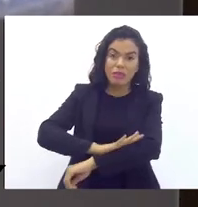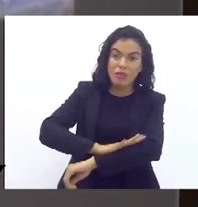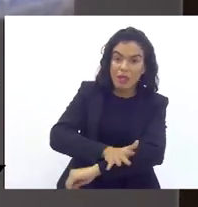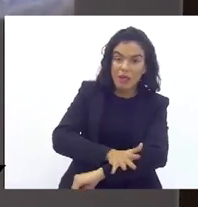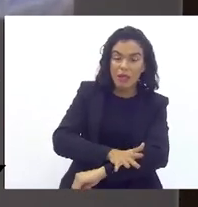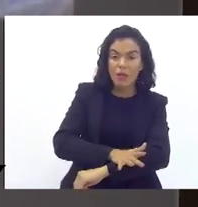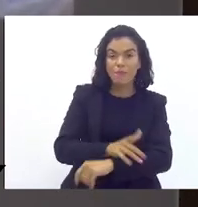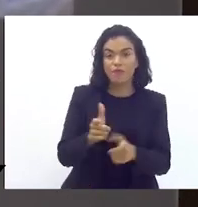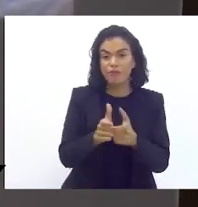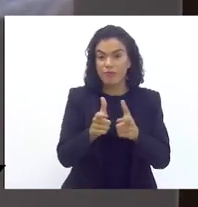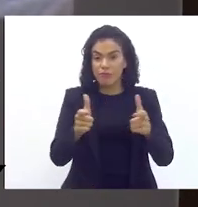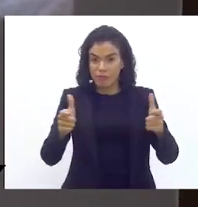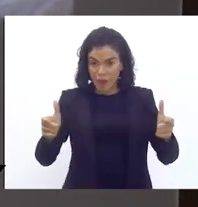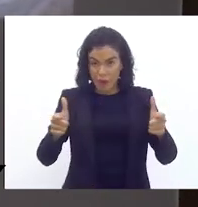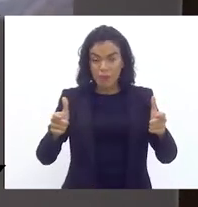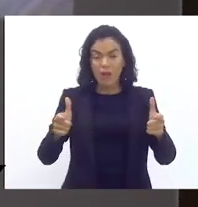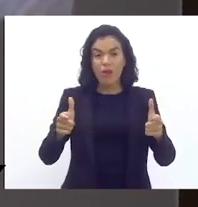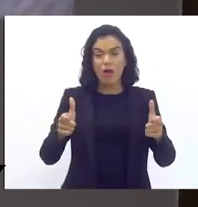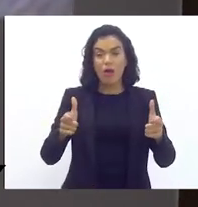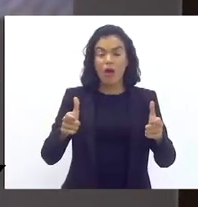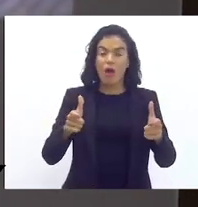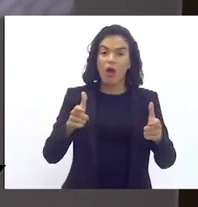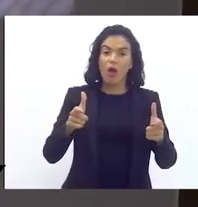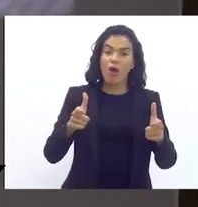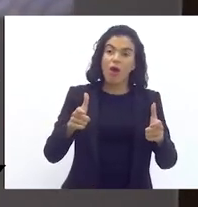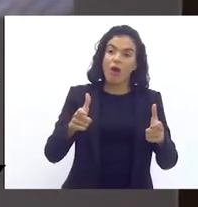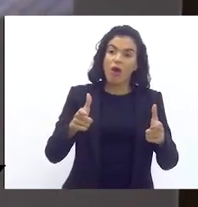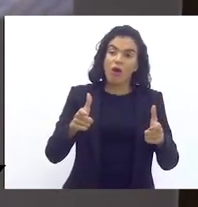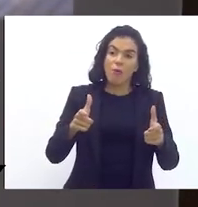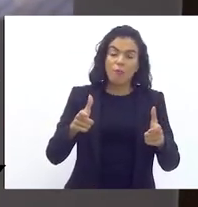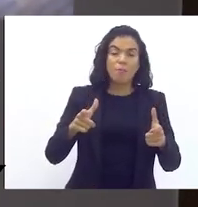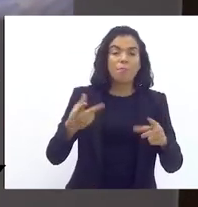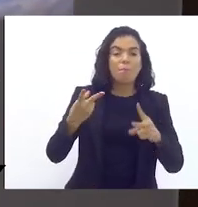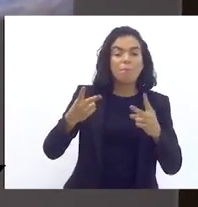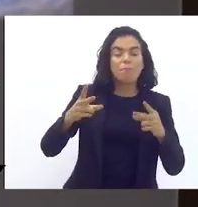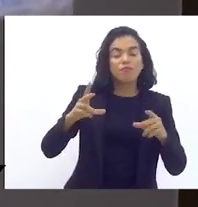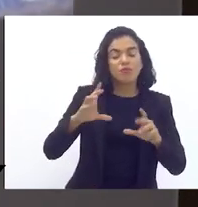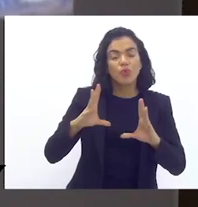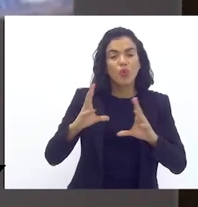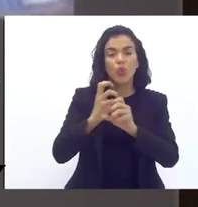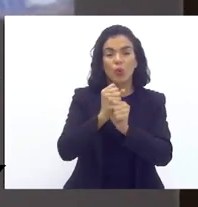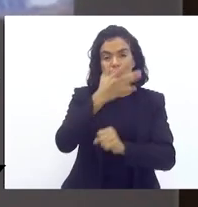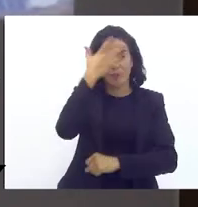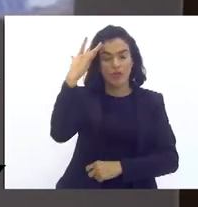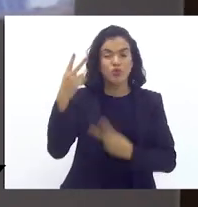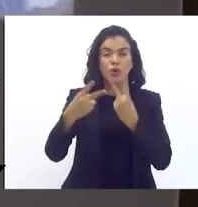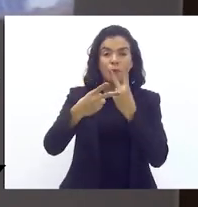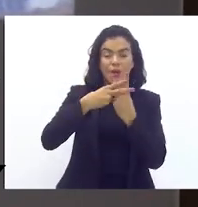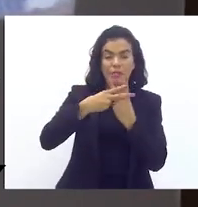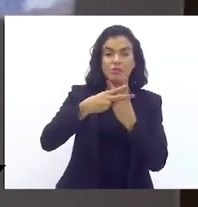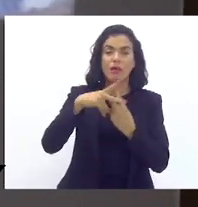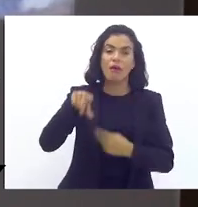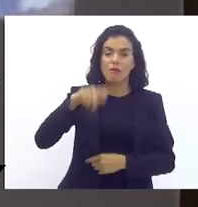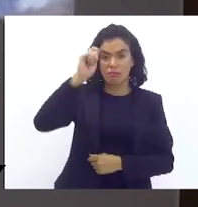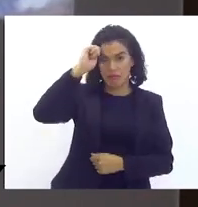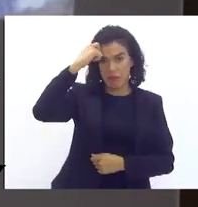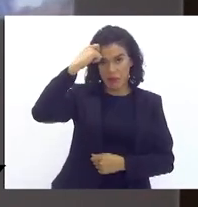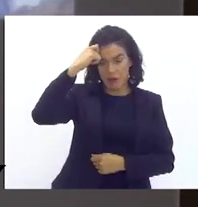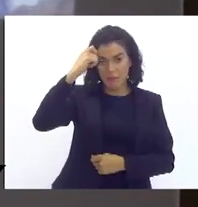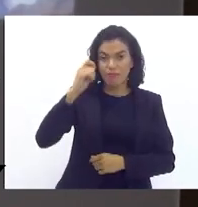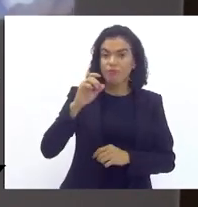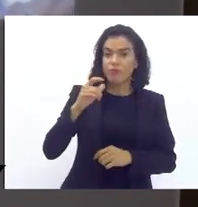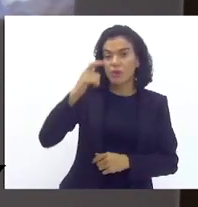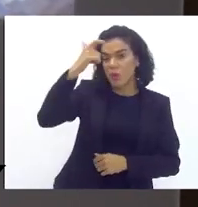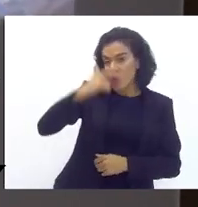parcela das pessoas que estão presas justamente são negras porém não